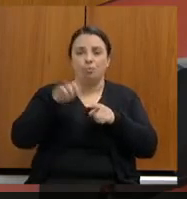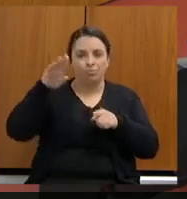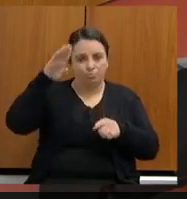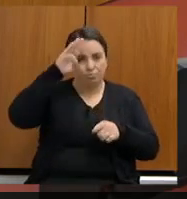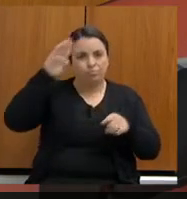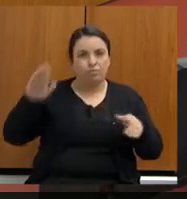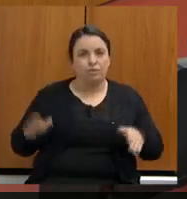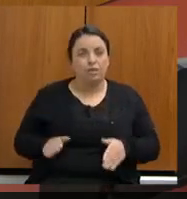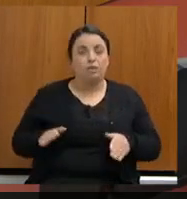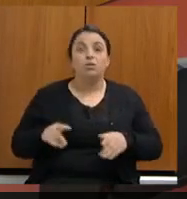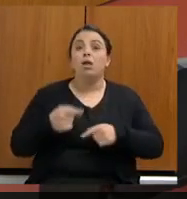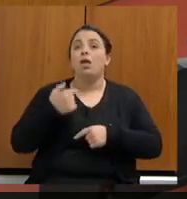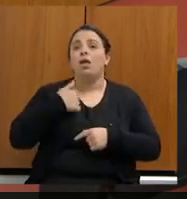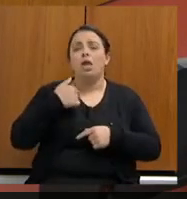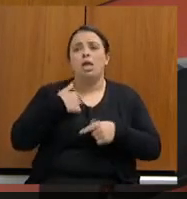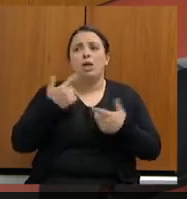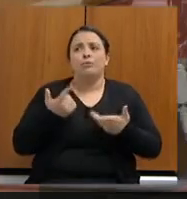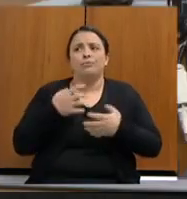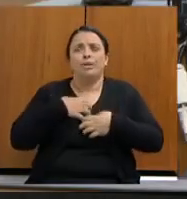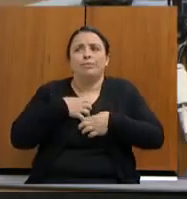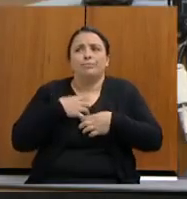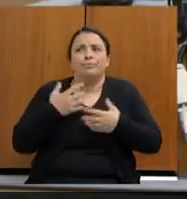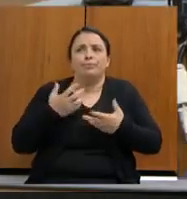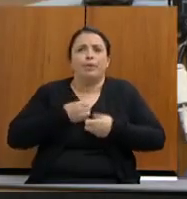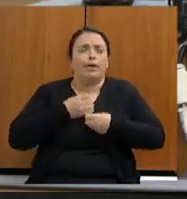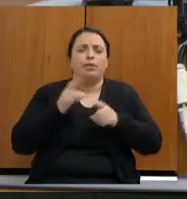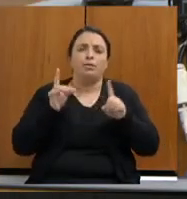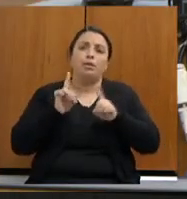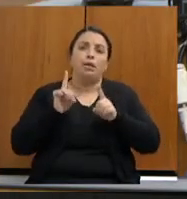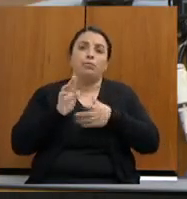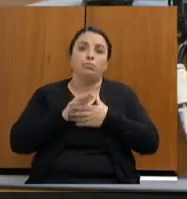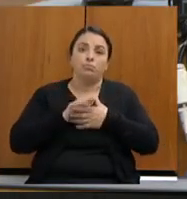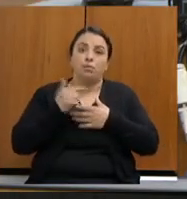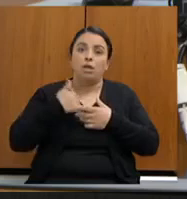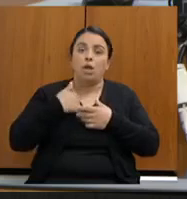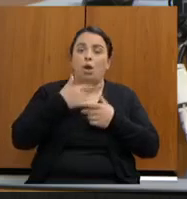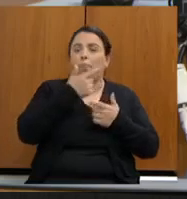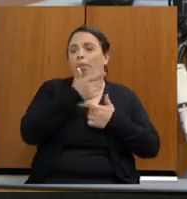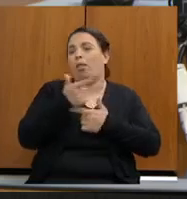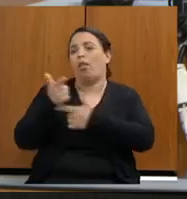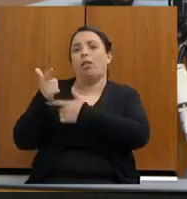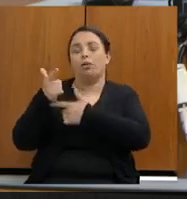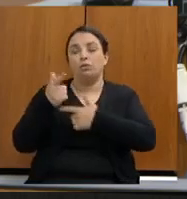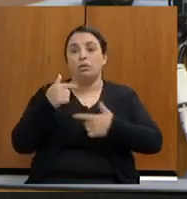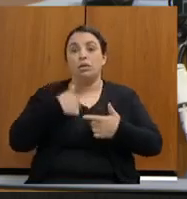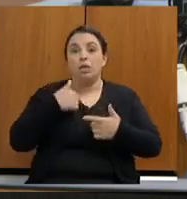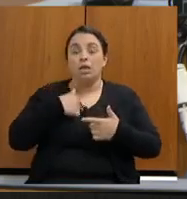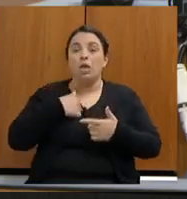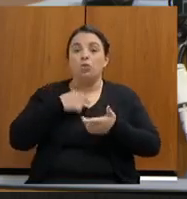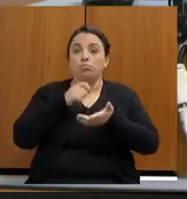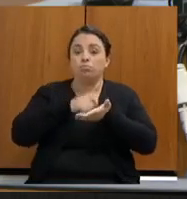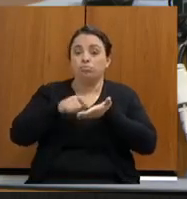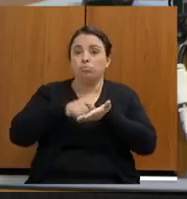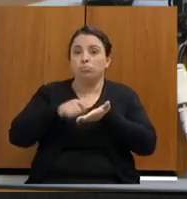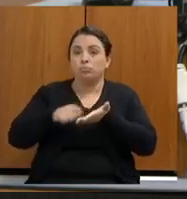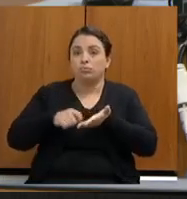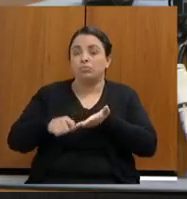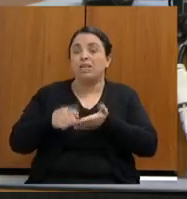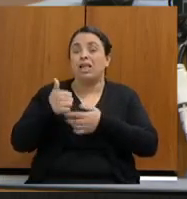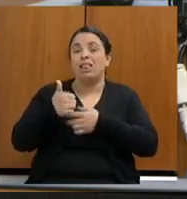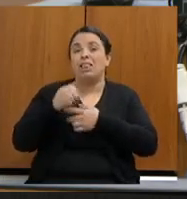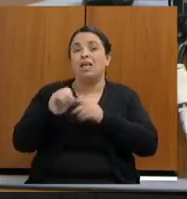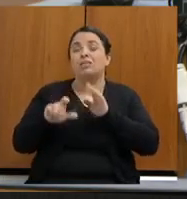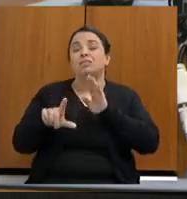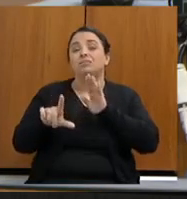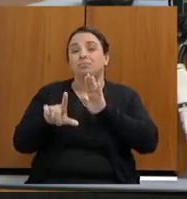poeta de jeito nenhum foi atirador e sou autor de 10 legislações que mudaram o sistema penitenciário de Minas